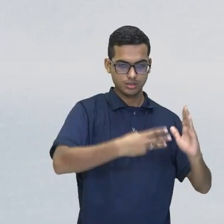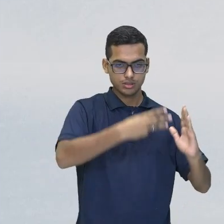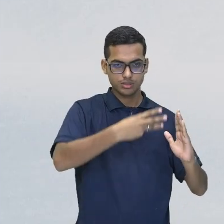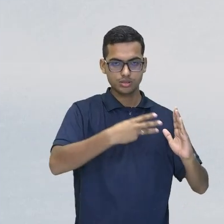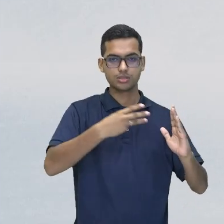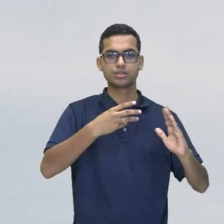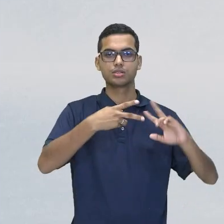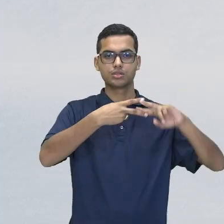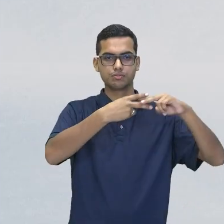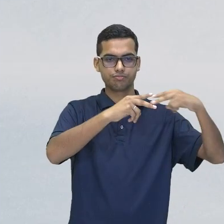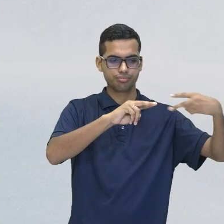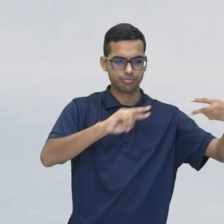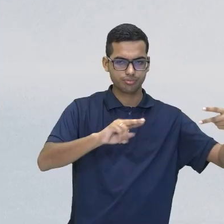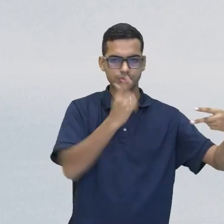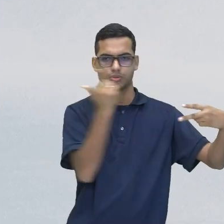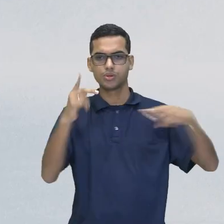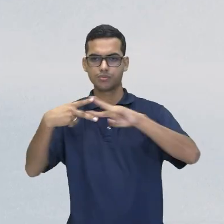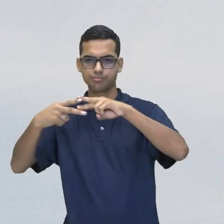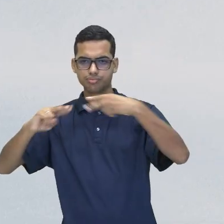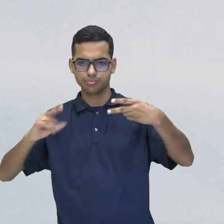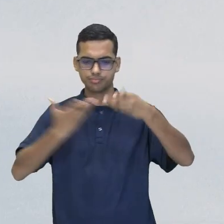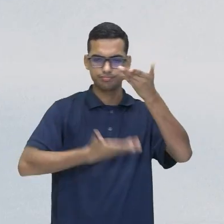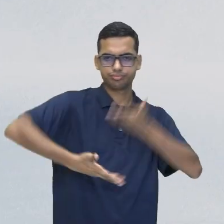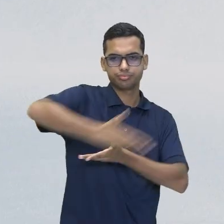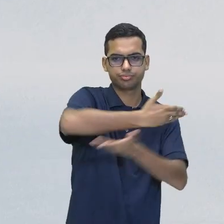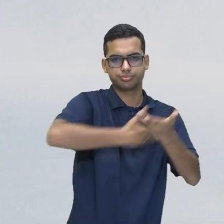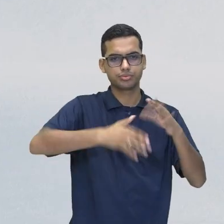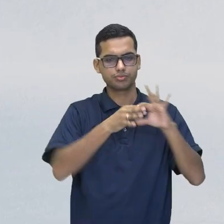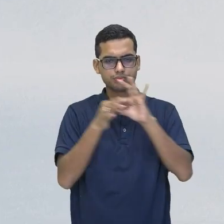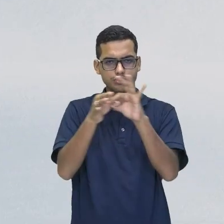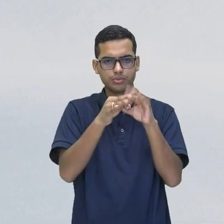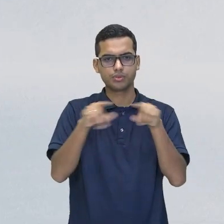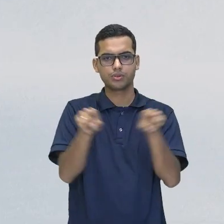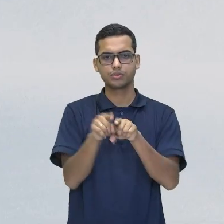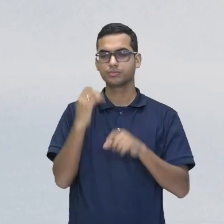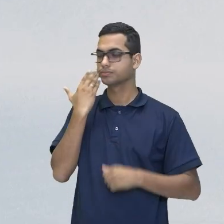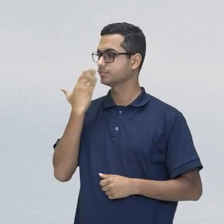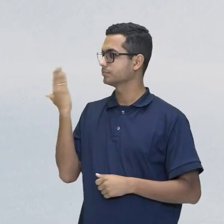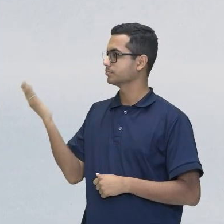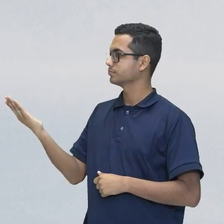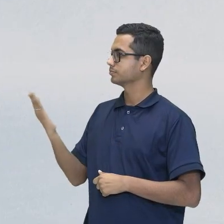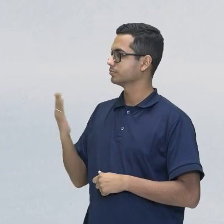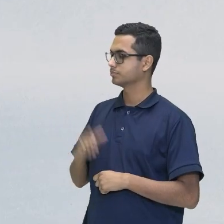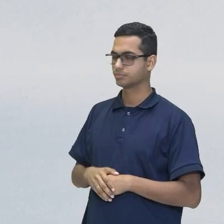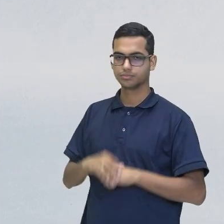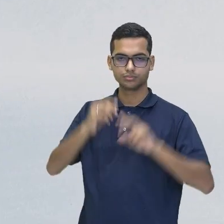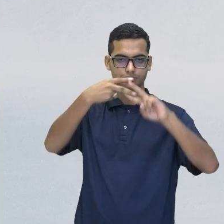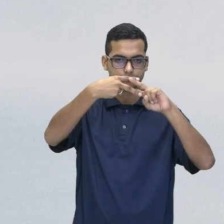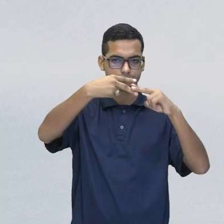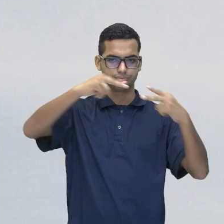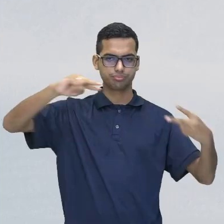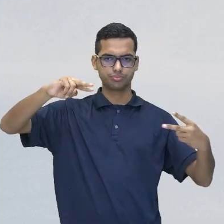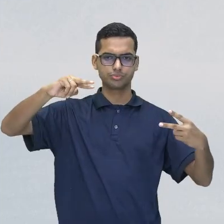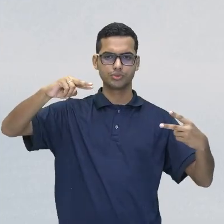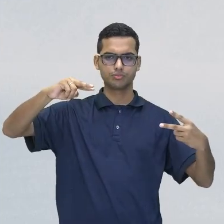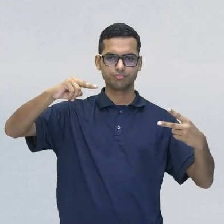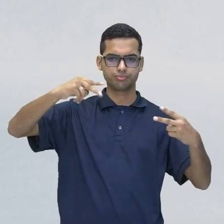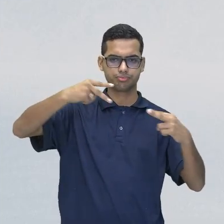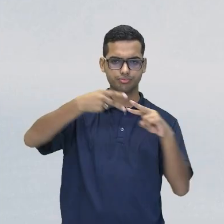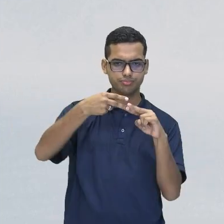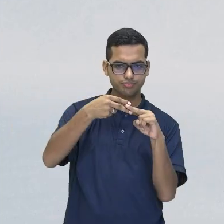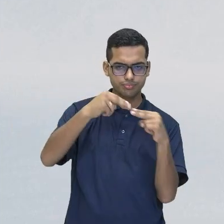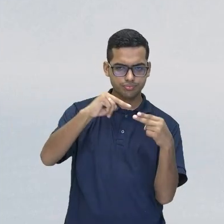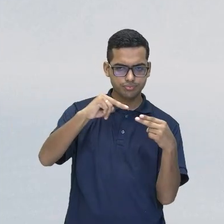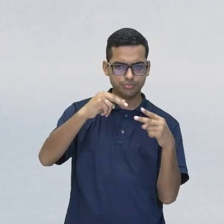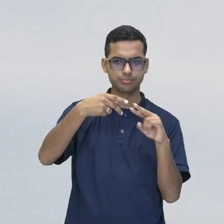si vai se envolver e aí ela vai ficar menor, porque ela vai se entrelaçar. Já